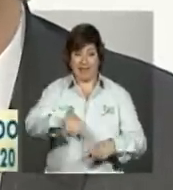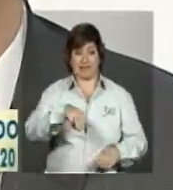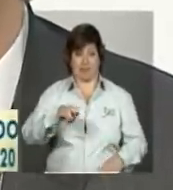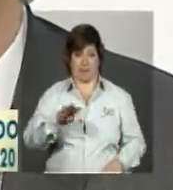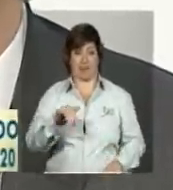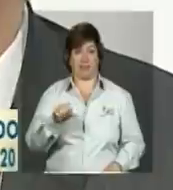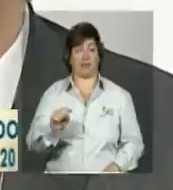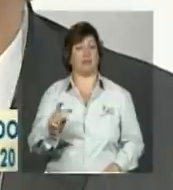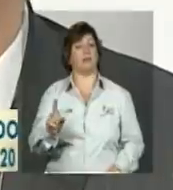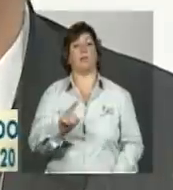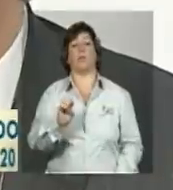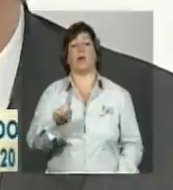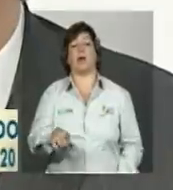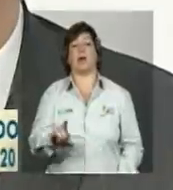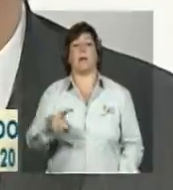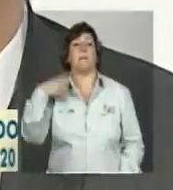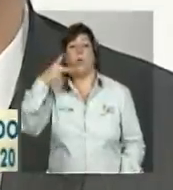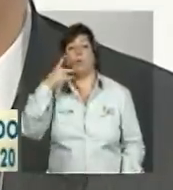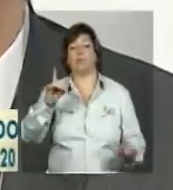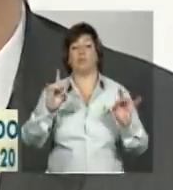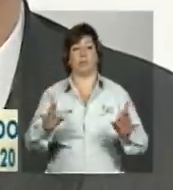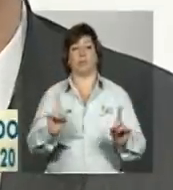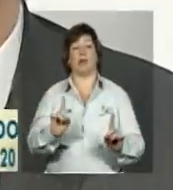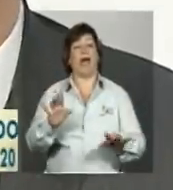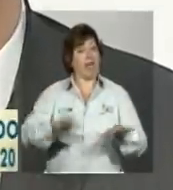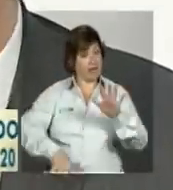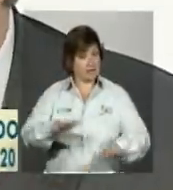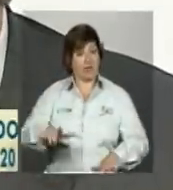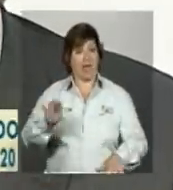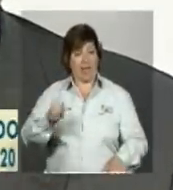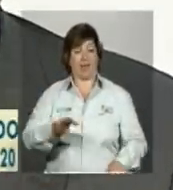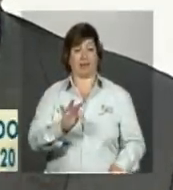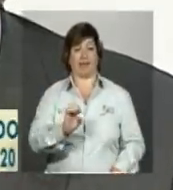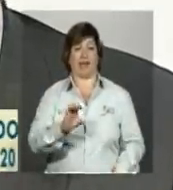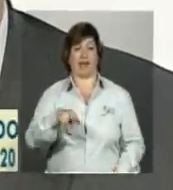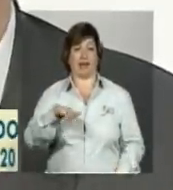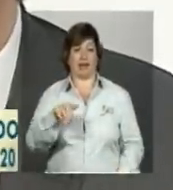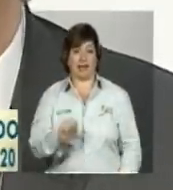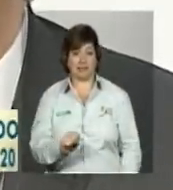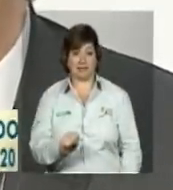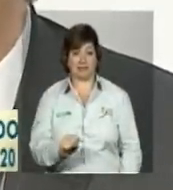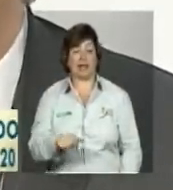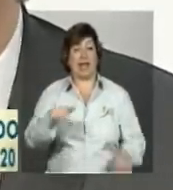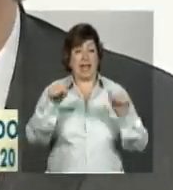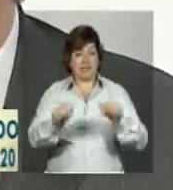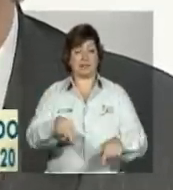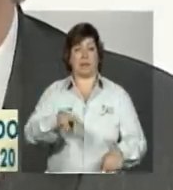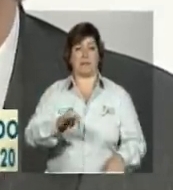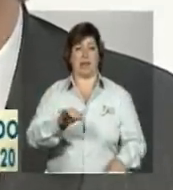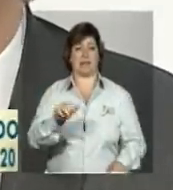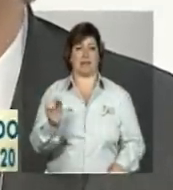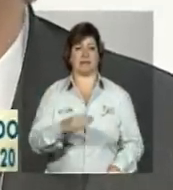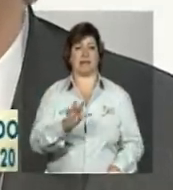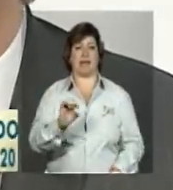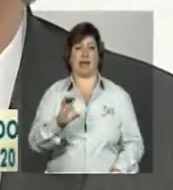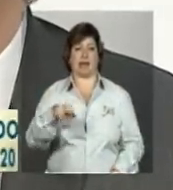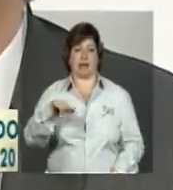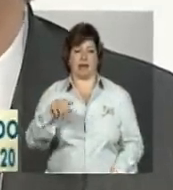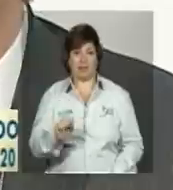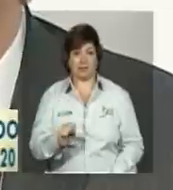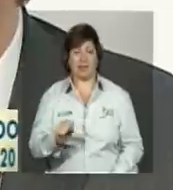são necessariamente metas políticas, elas são, em muitos casos, metas técnicas. E essas metas técnicas têm que